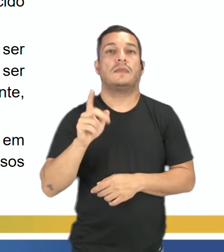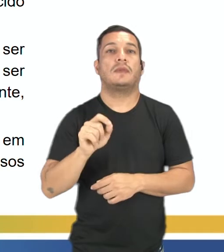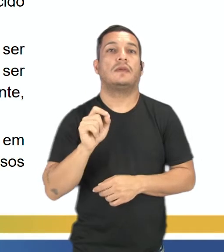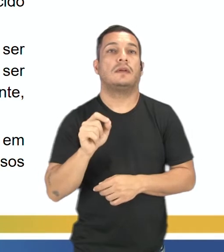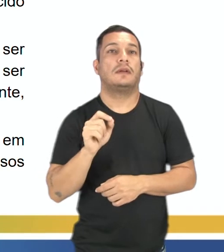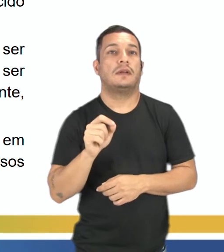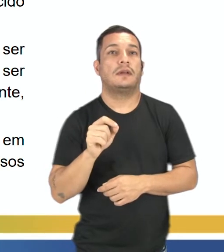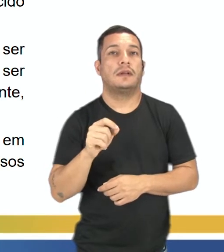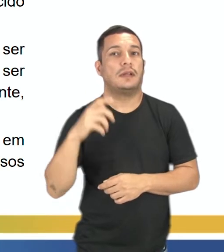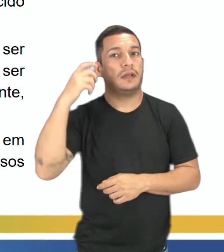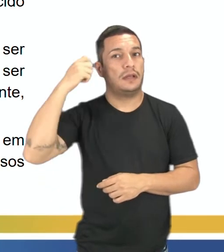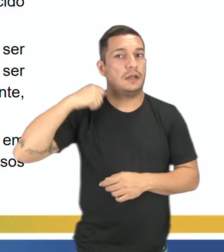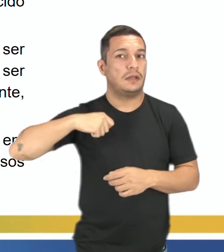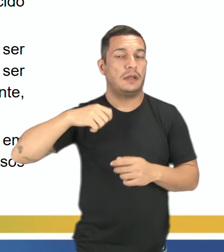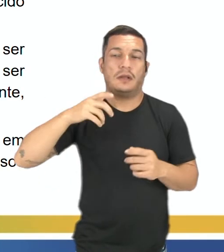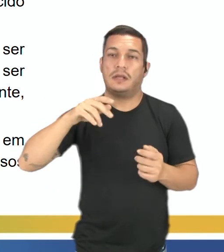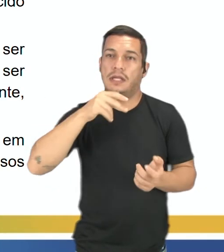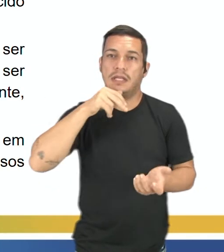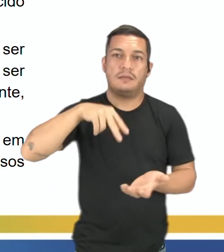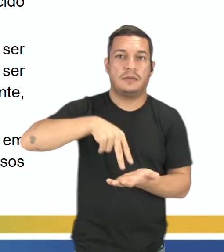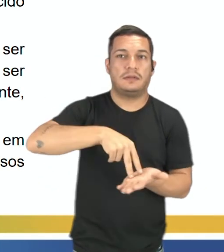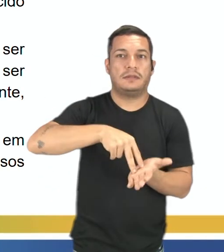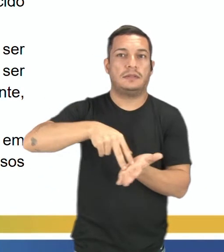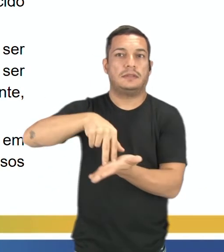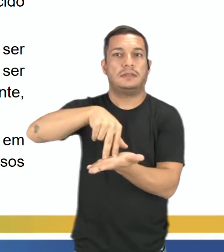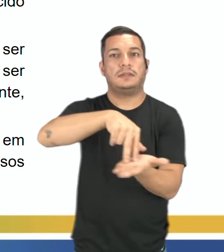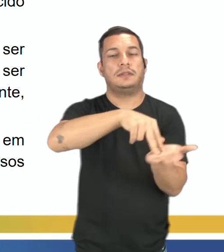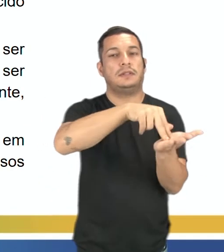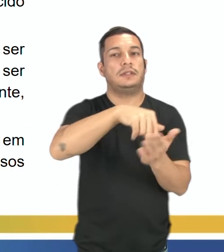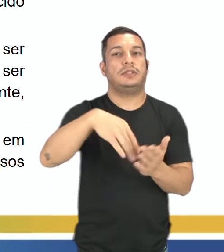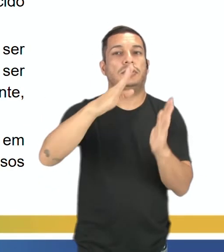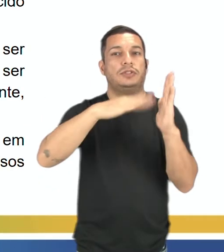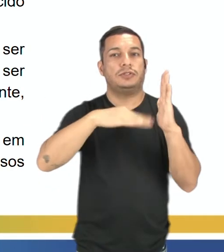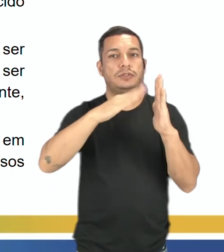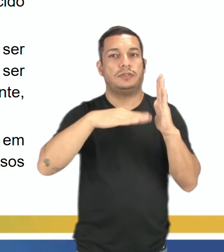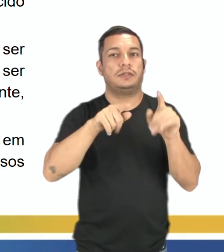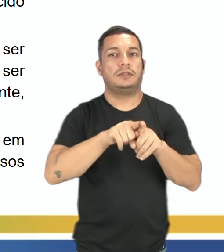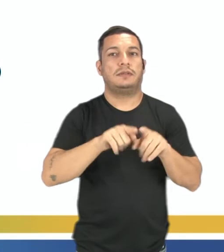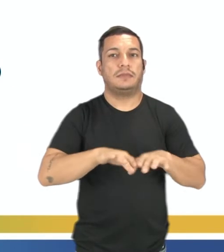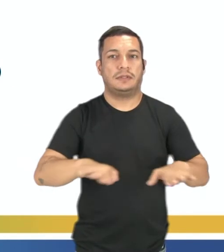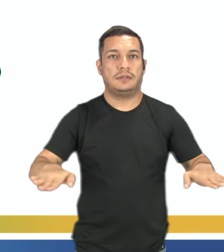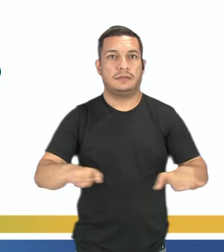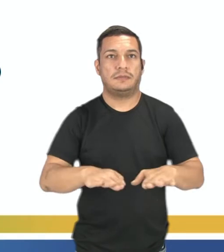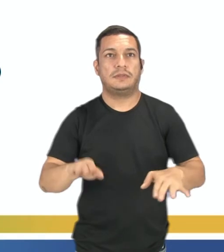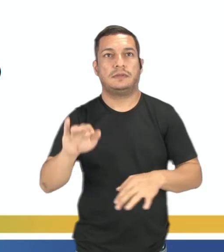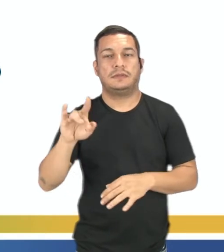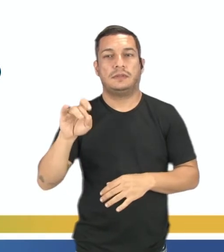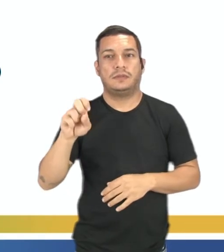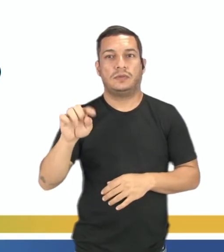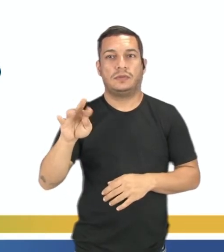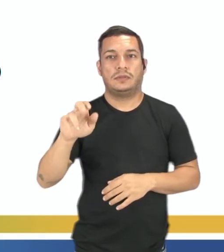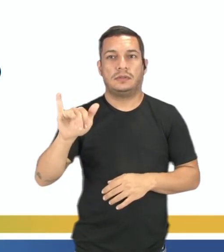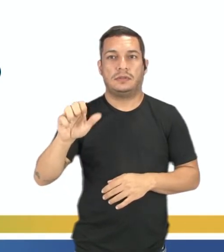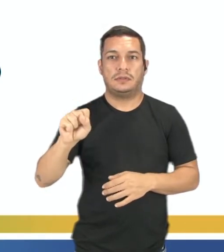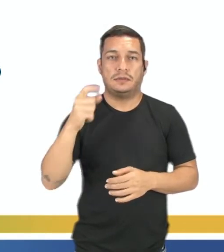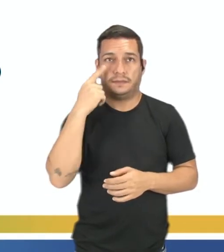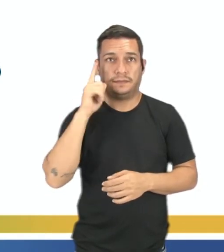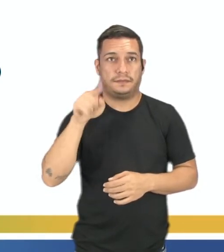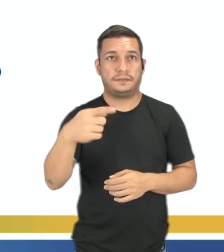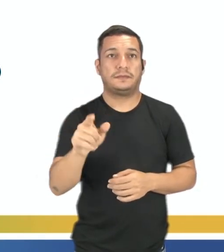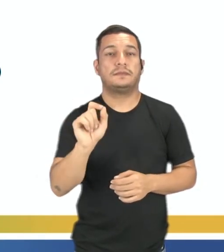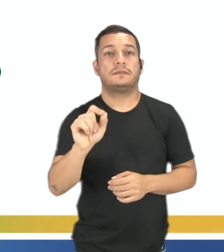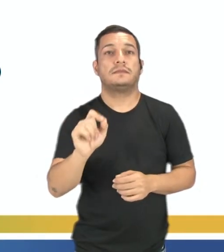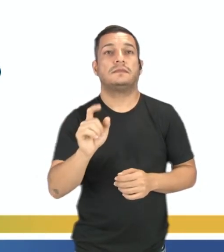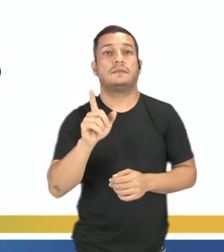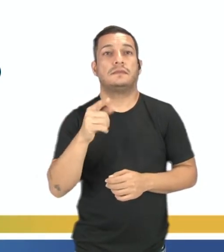caseiros em pranchas de surf em artesanato em tintas e em pisos industriais nossa próxima